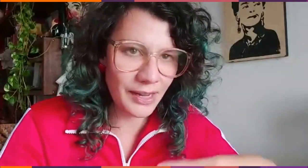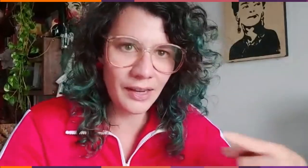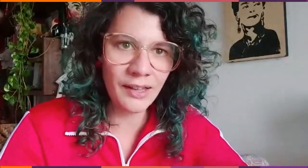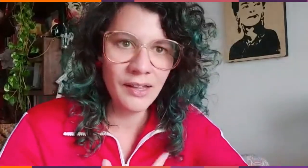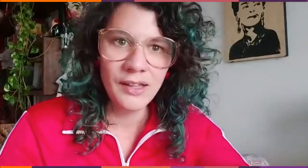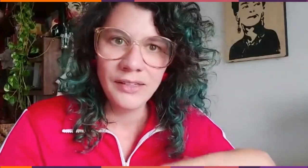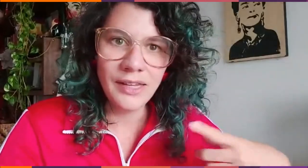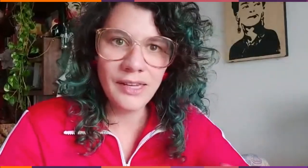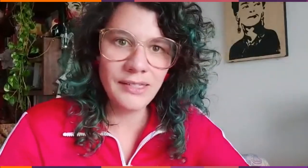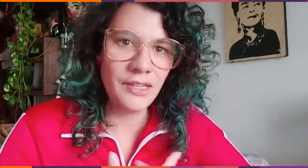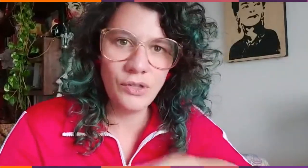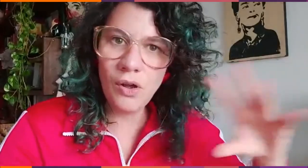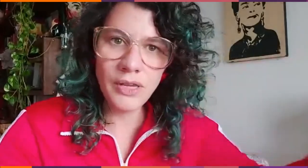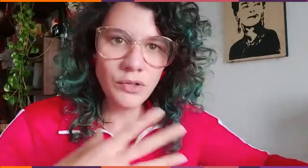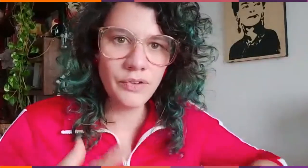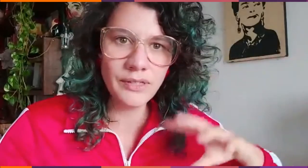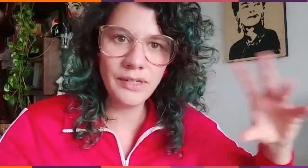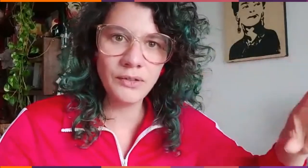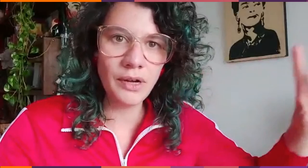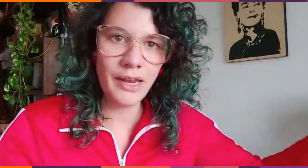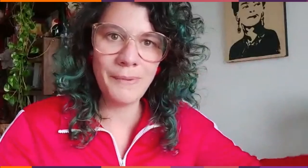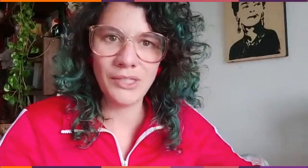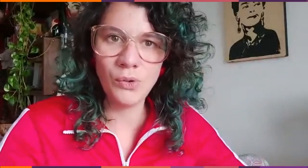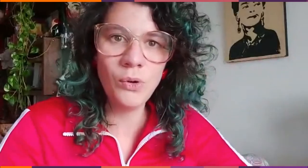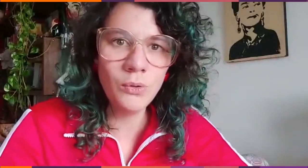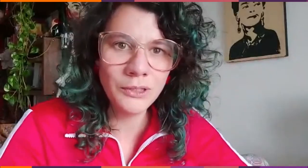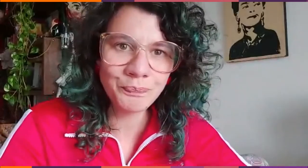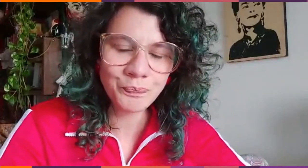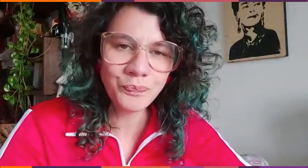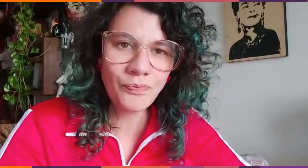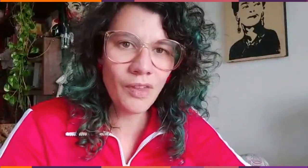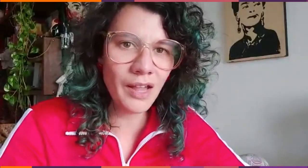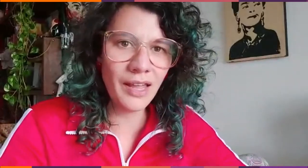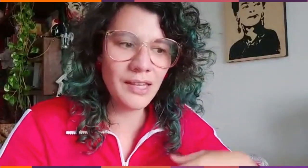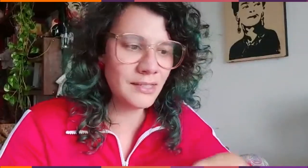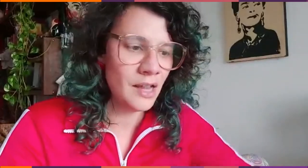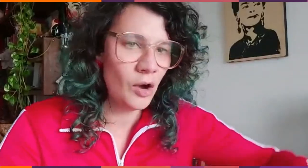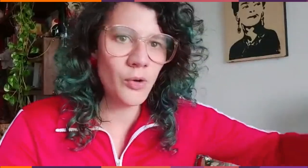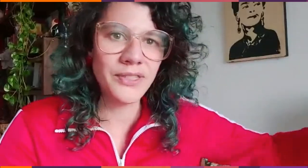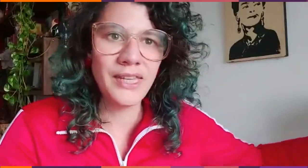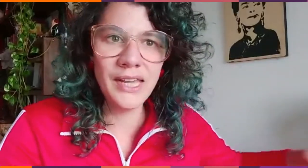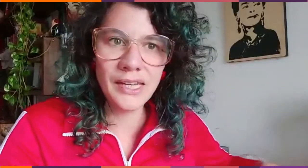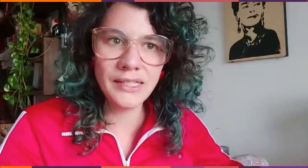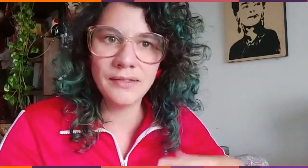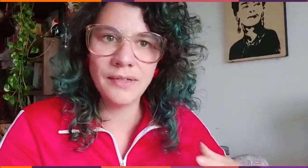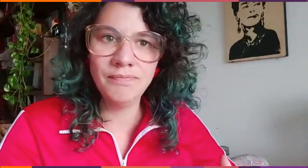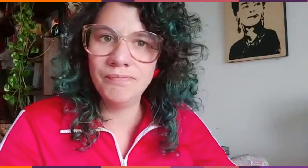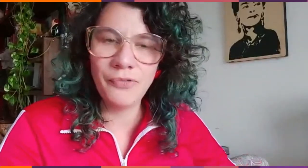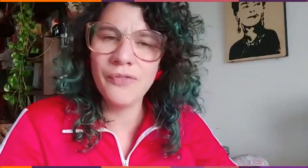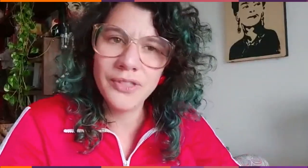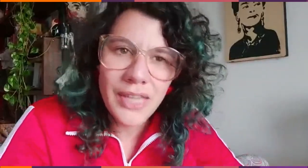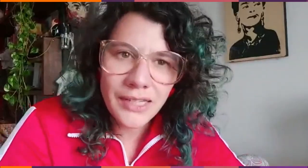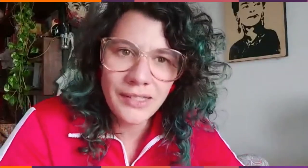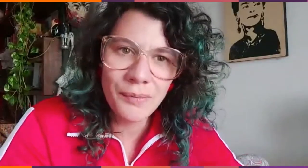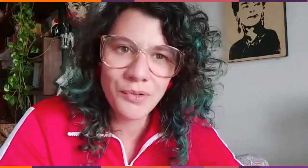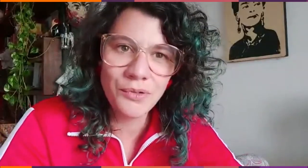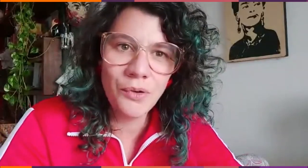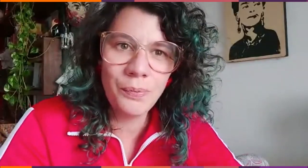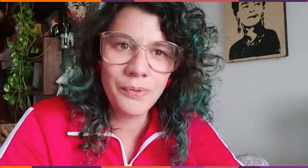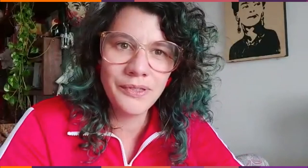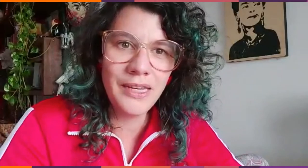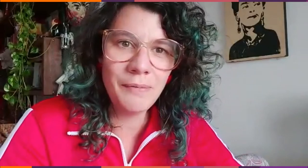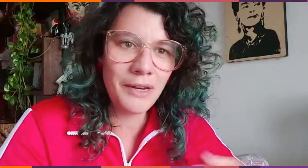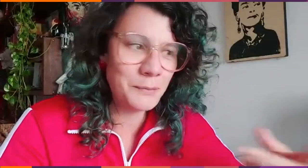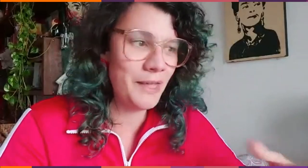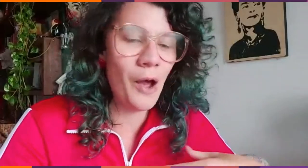você tava ali naquela naquele lençóis conversando com aquela pessoa aquela Roseira foi você